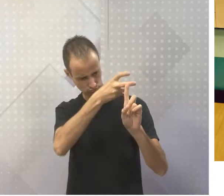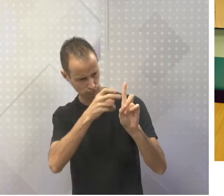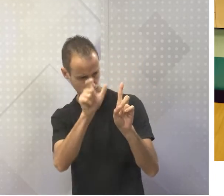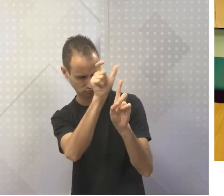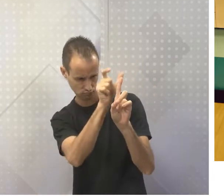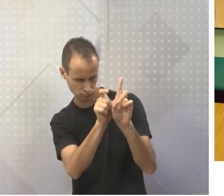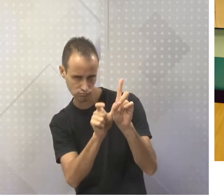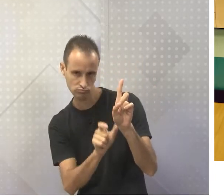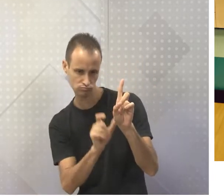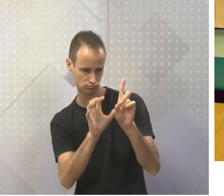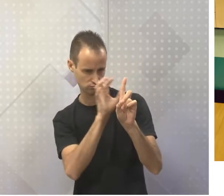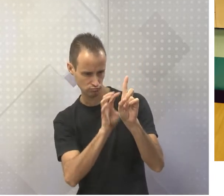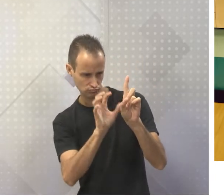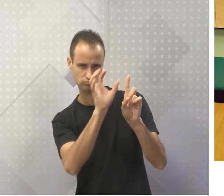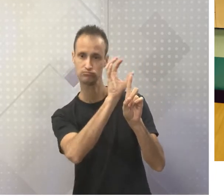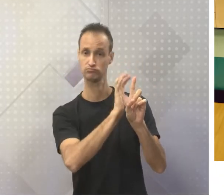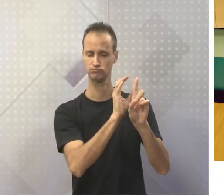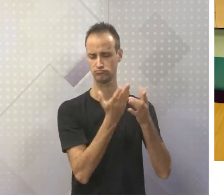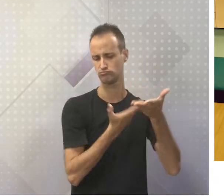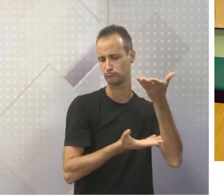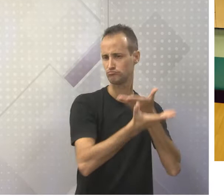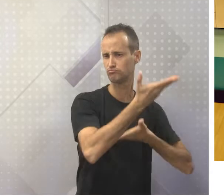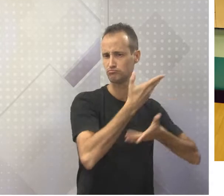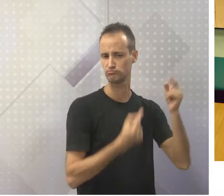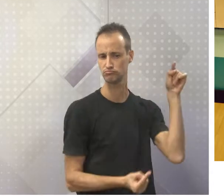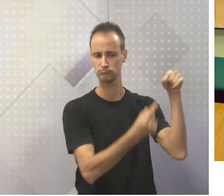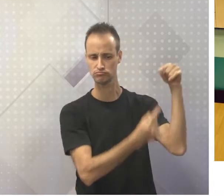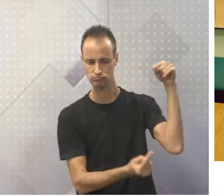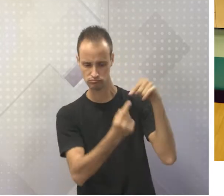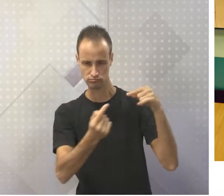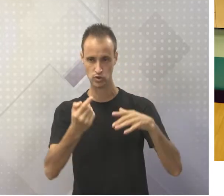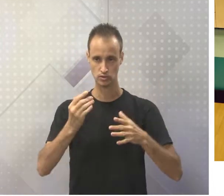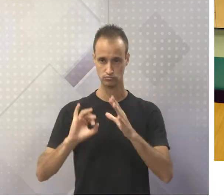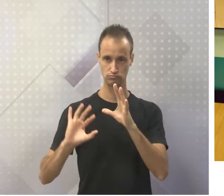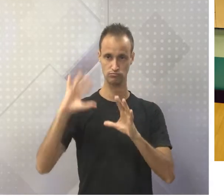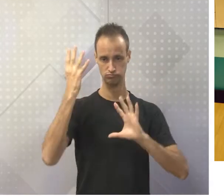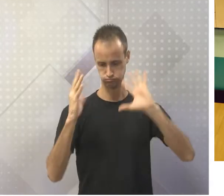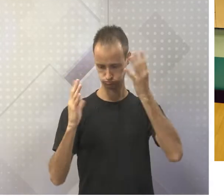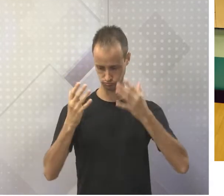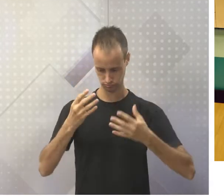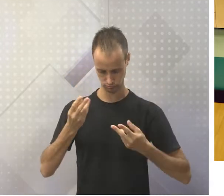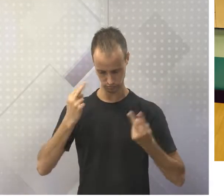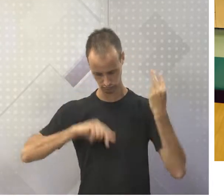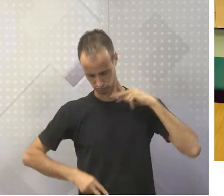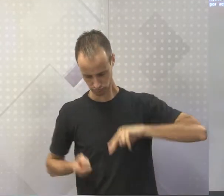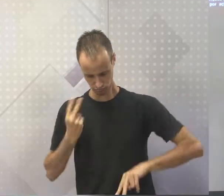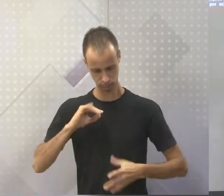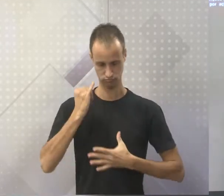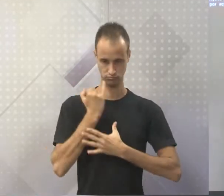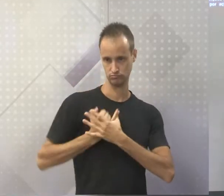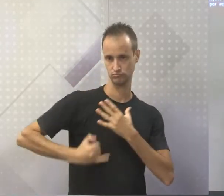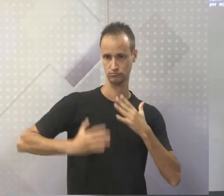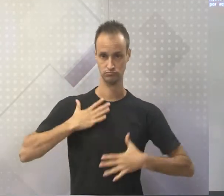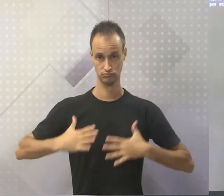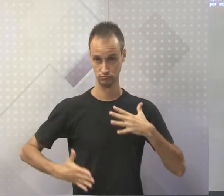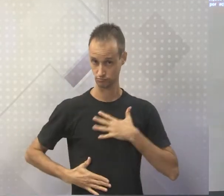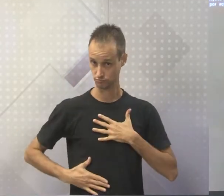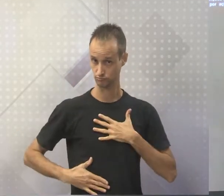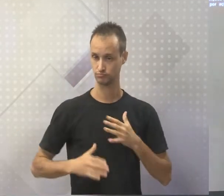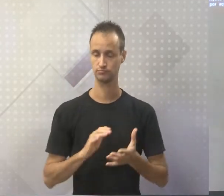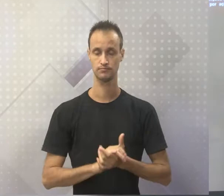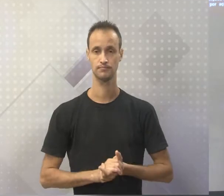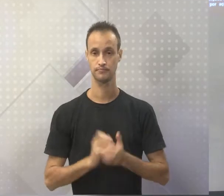e correlacionar com as diversas funções que ocorrem no nosso organismo por ações hormonais. Etapa